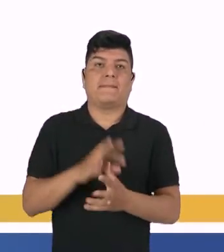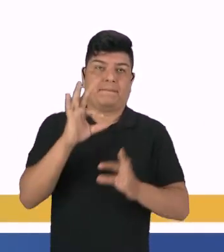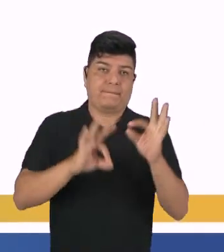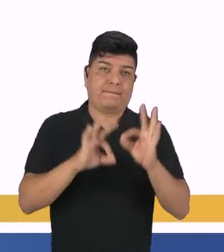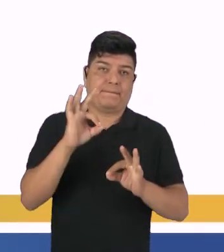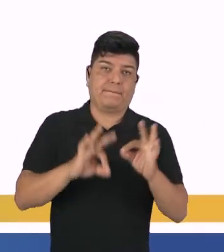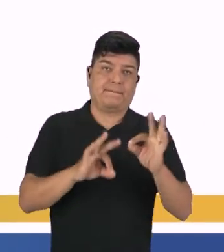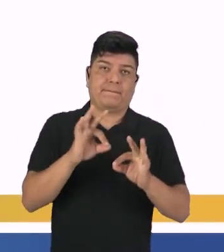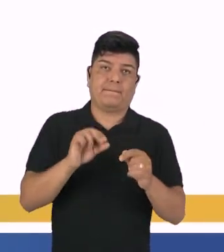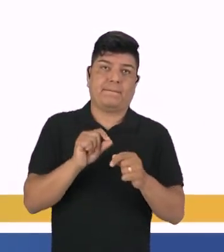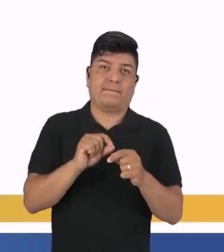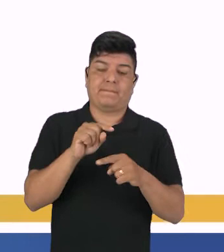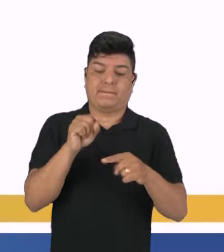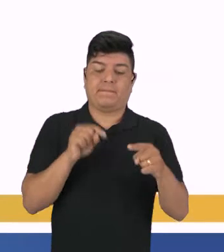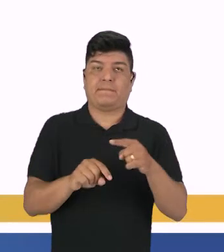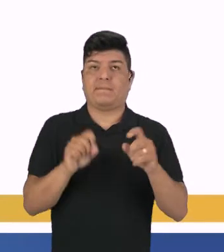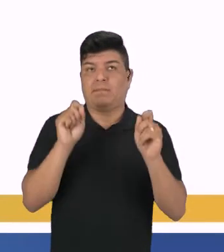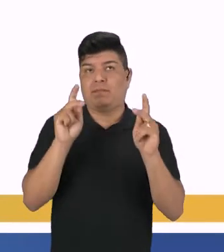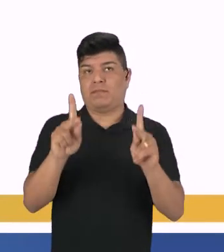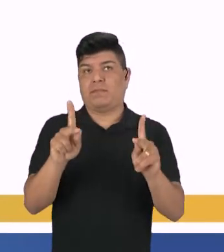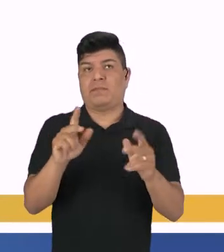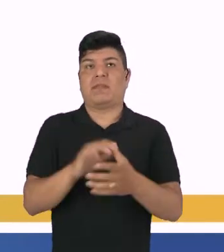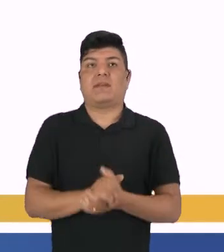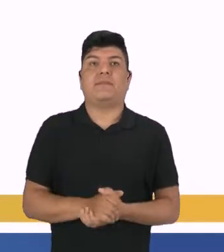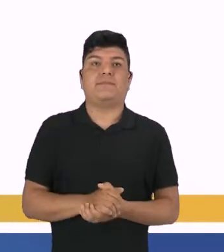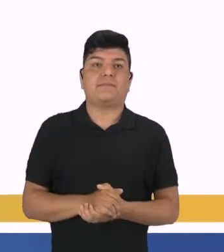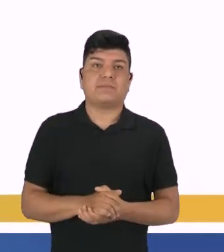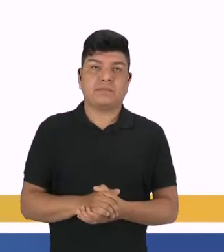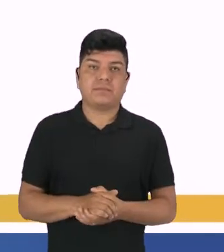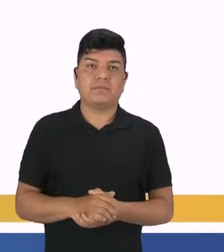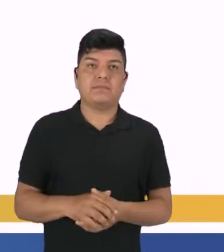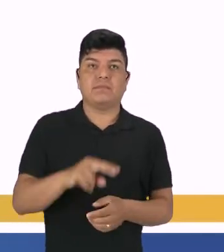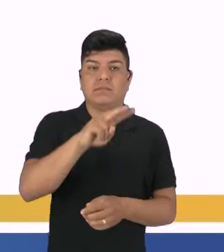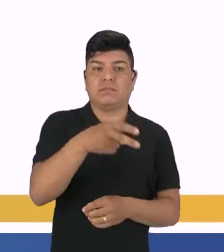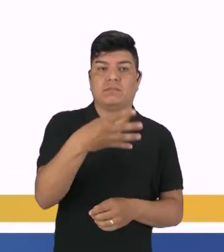aí, o algoritmo da divisão aí, que é a nossa continha armada,